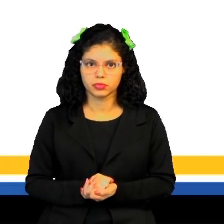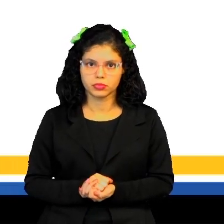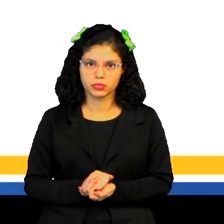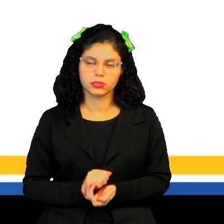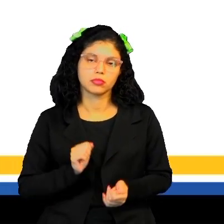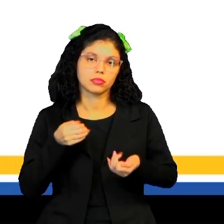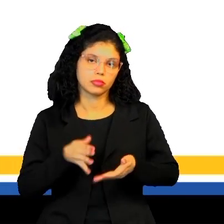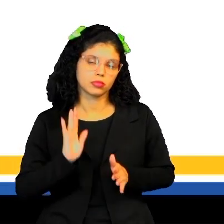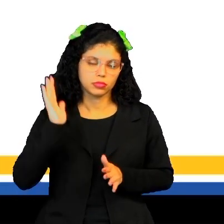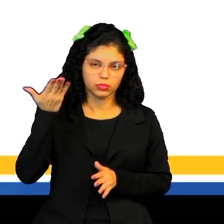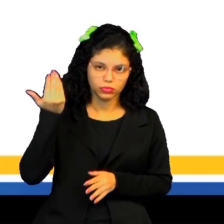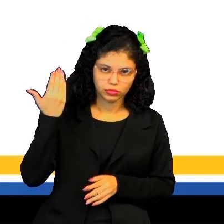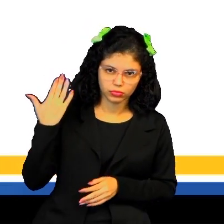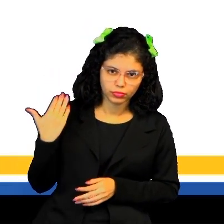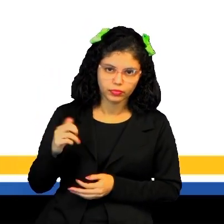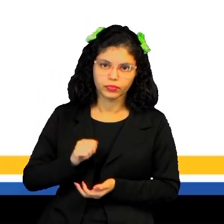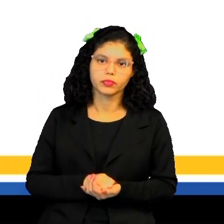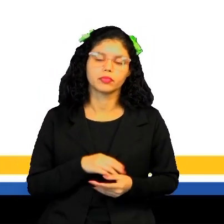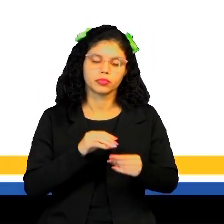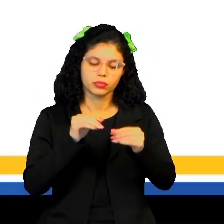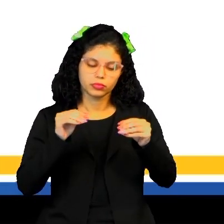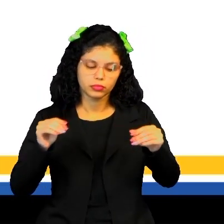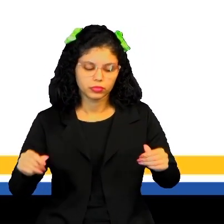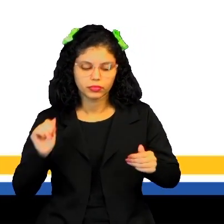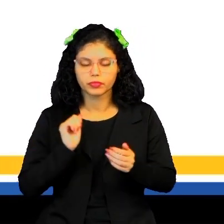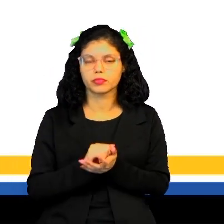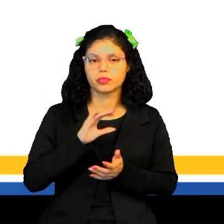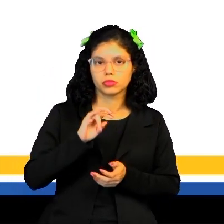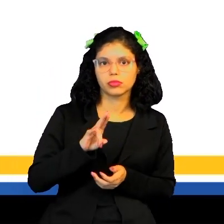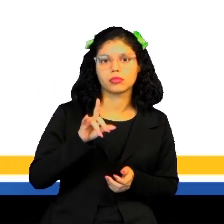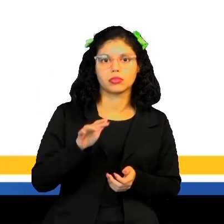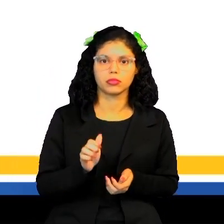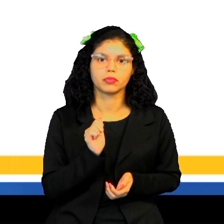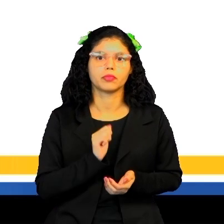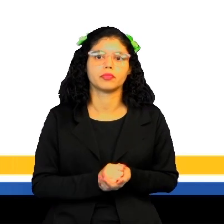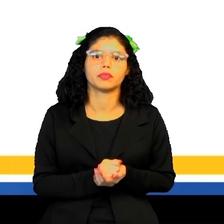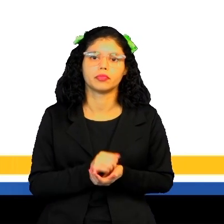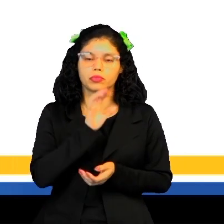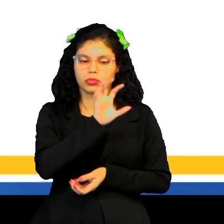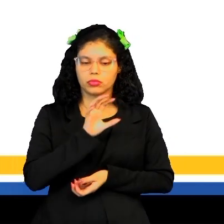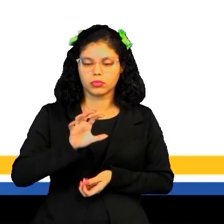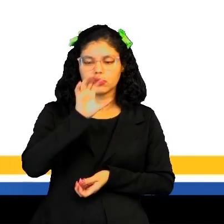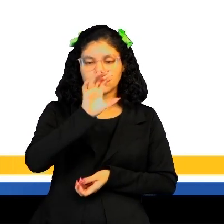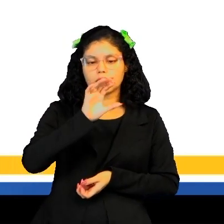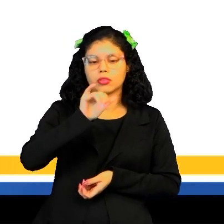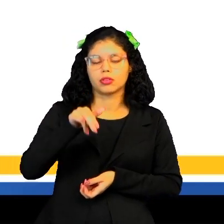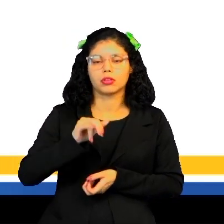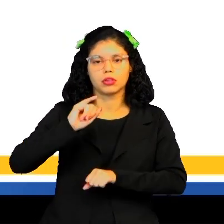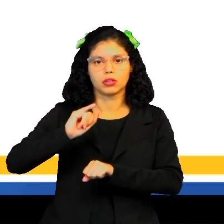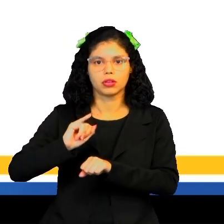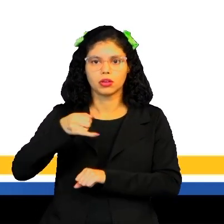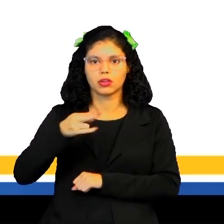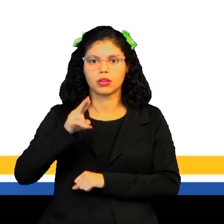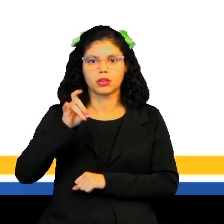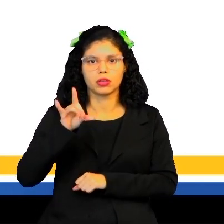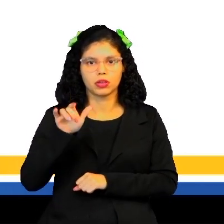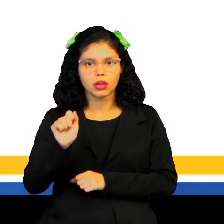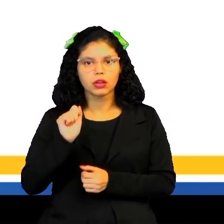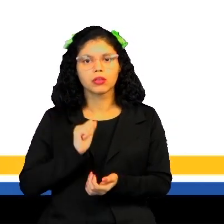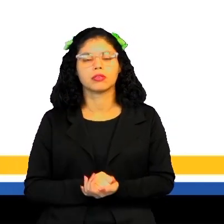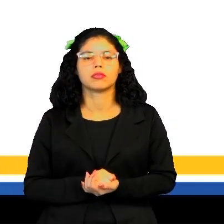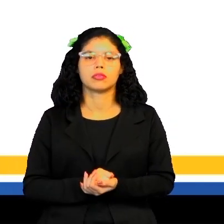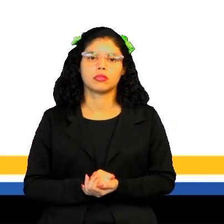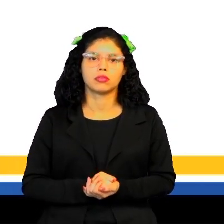tenha nascido lá em terras, né, orientais, né, lá na região da Judéia, né, já era